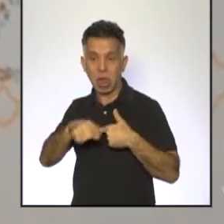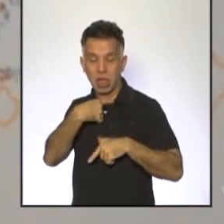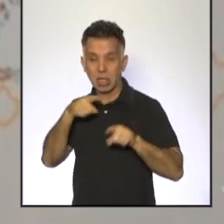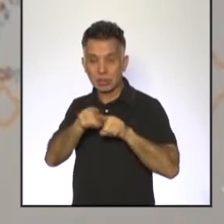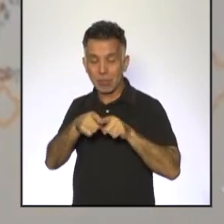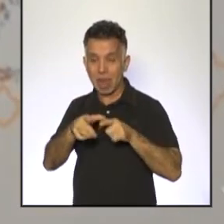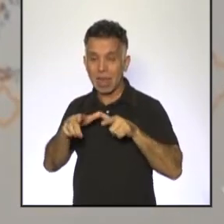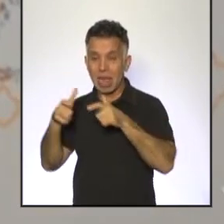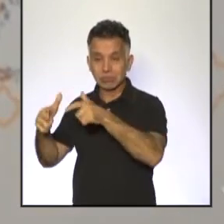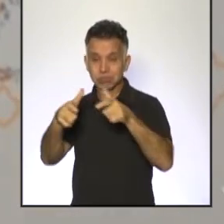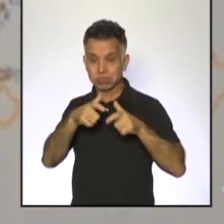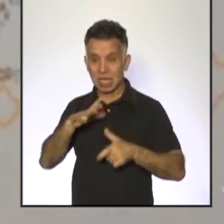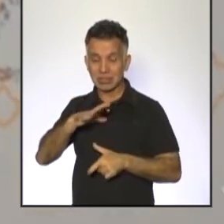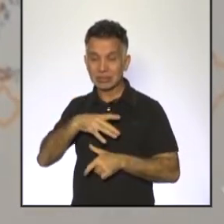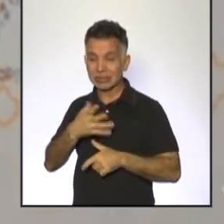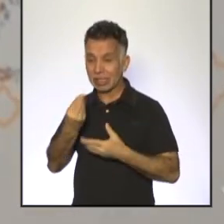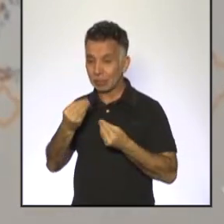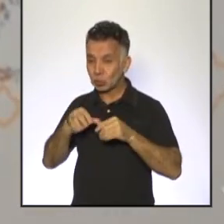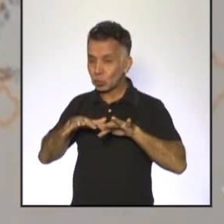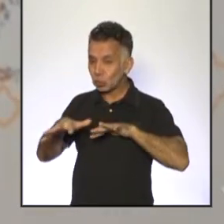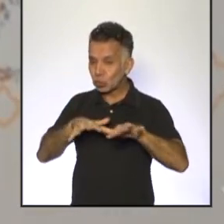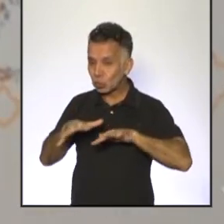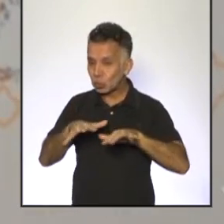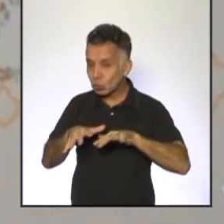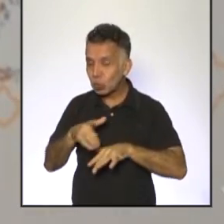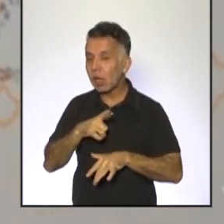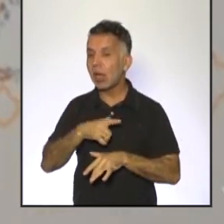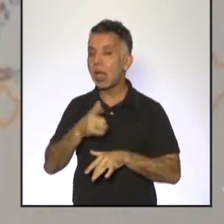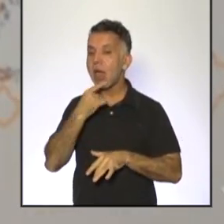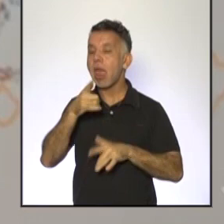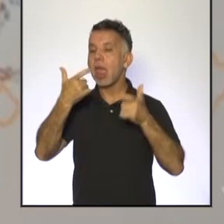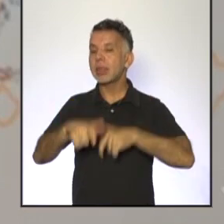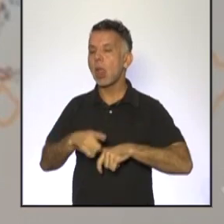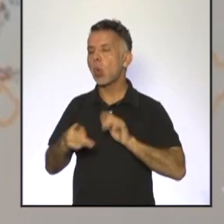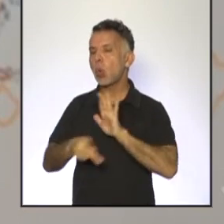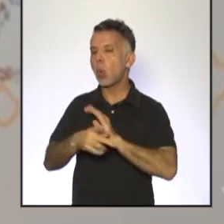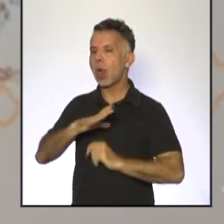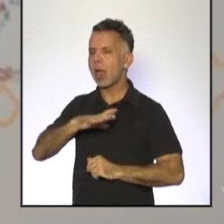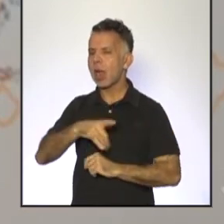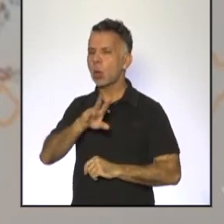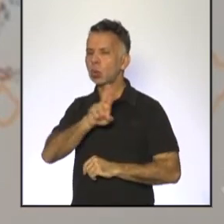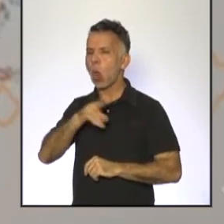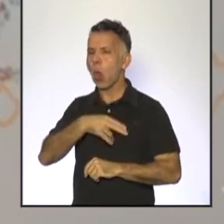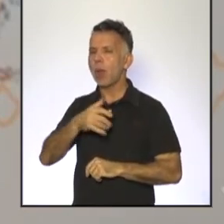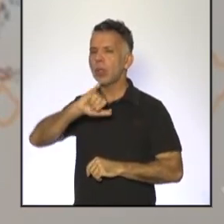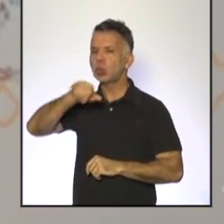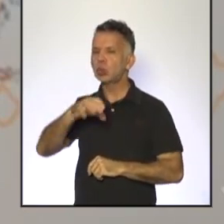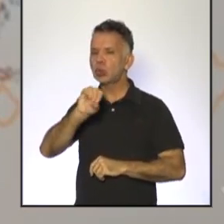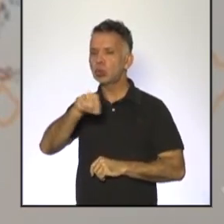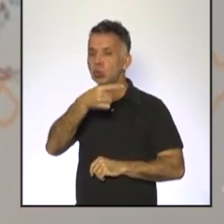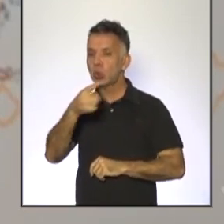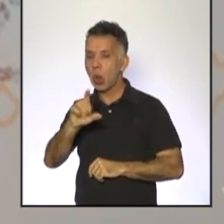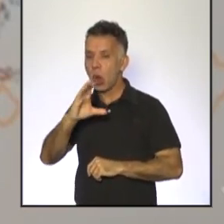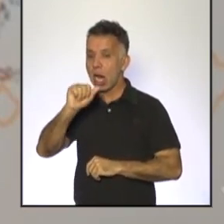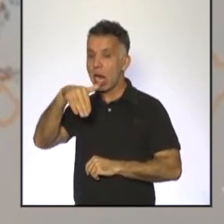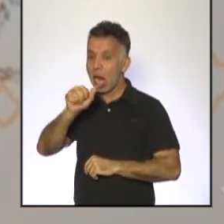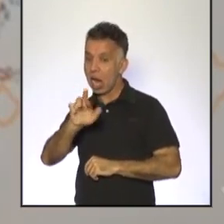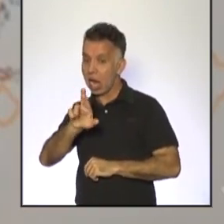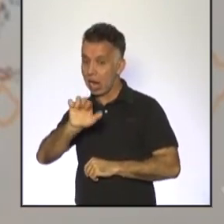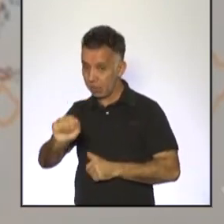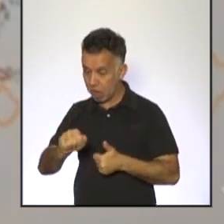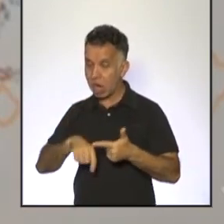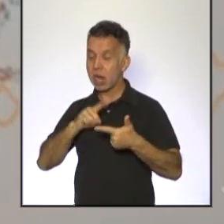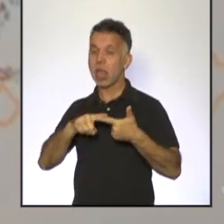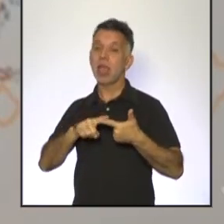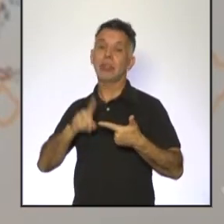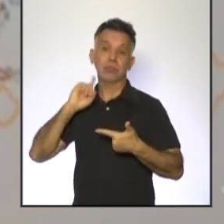uma cidade clássica de terremoto no Rio Grande do Norte, que é João Câmara. Além disso, Minas Gerais, o norte de Minas, a região de